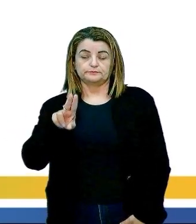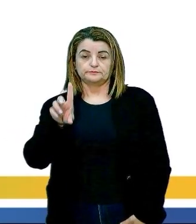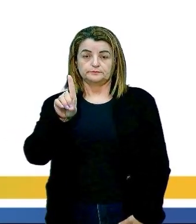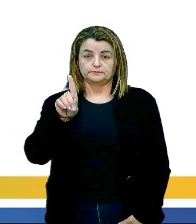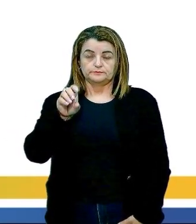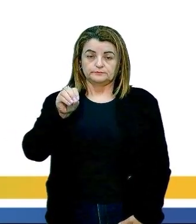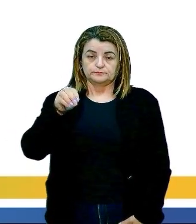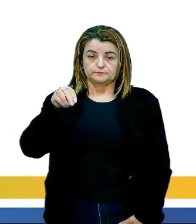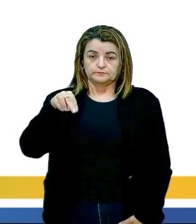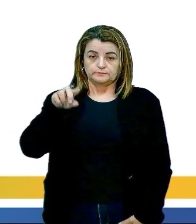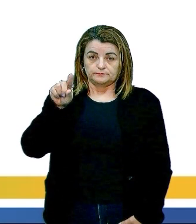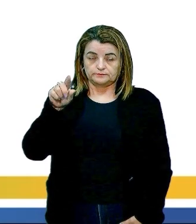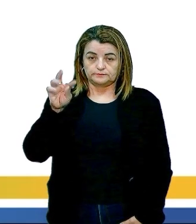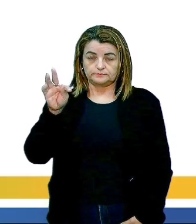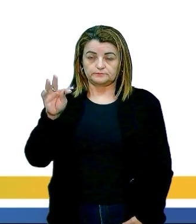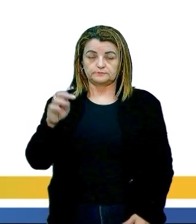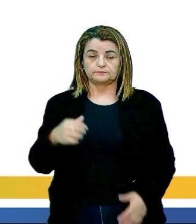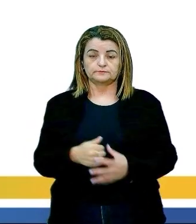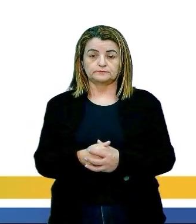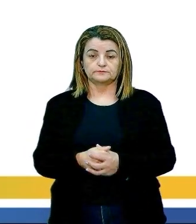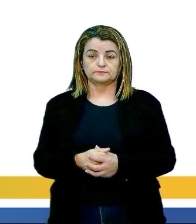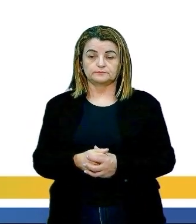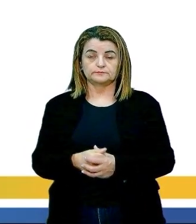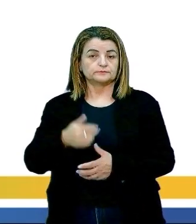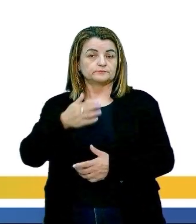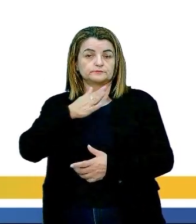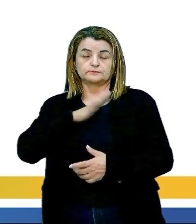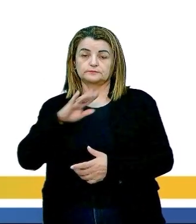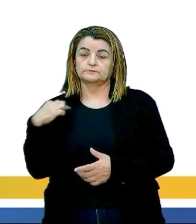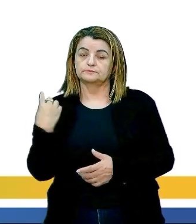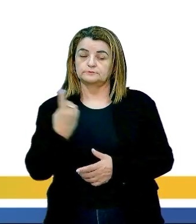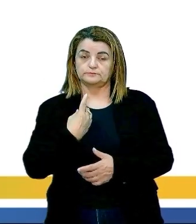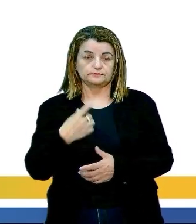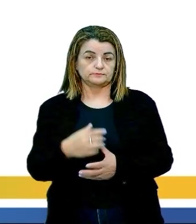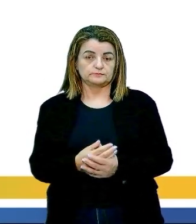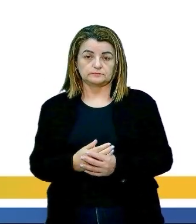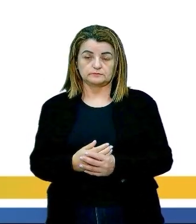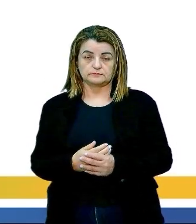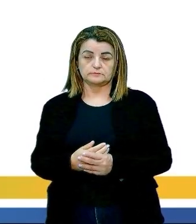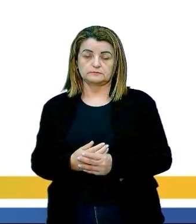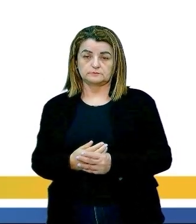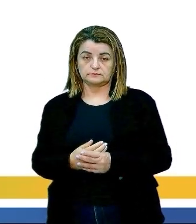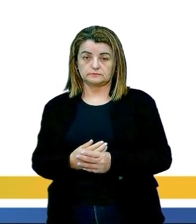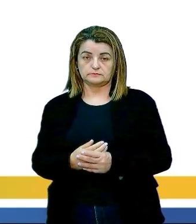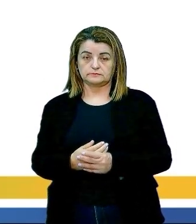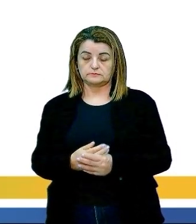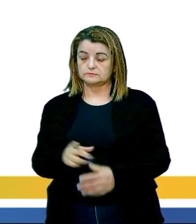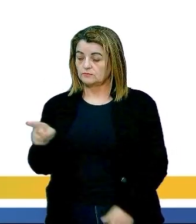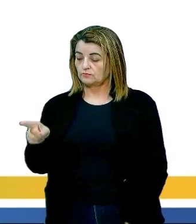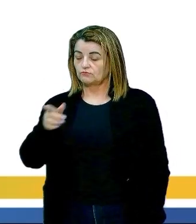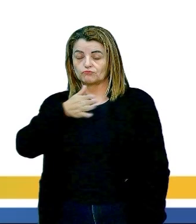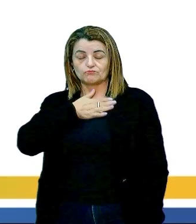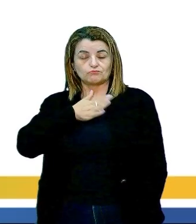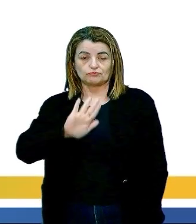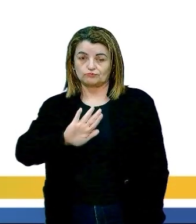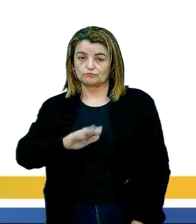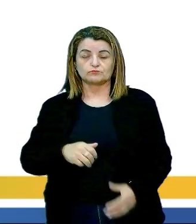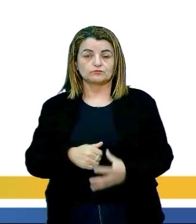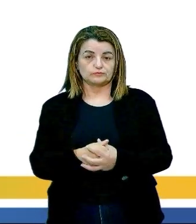temos ali we don't like, nós não gostamos. You don't like, você não